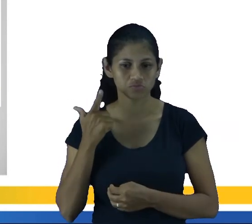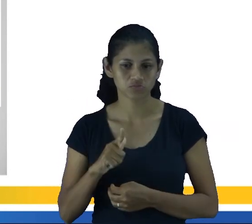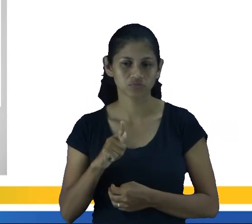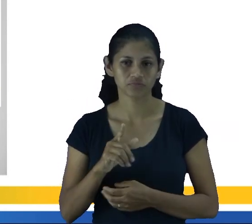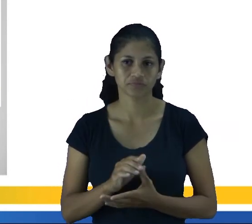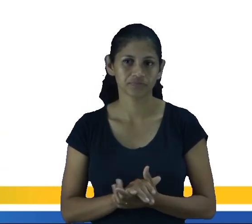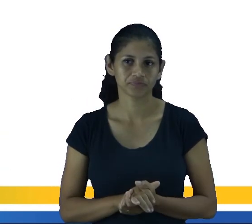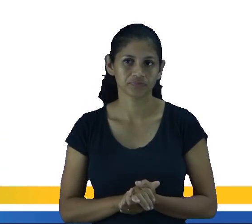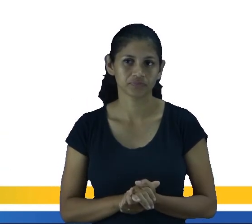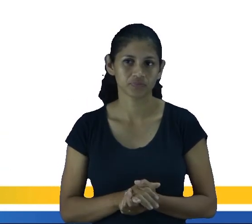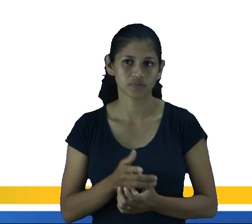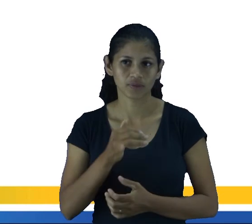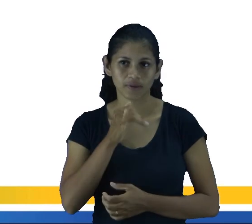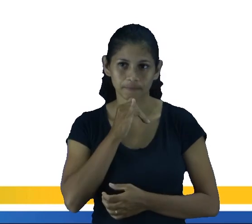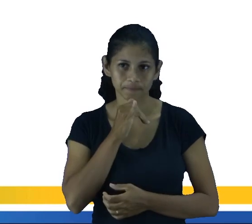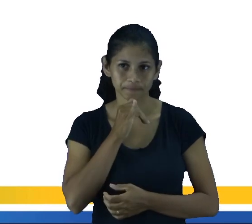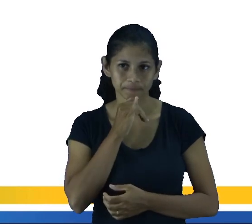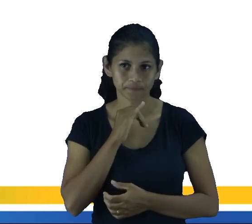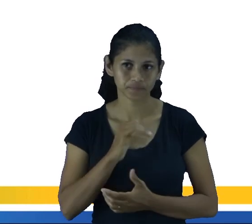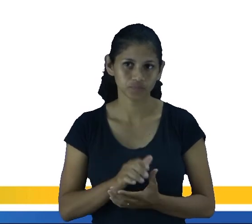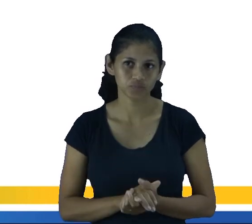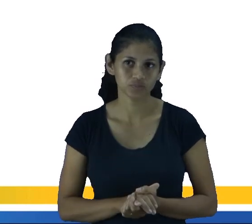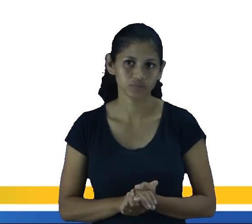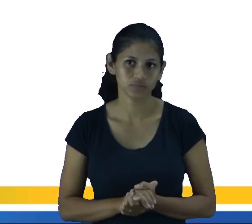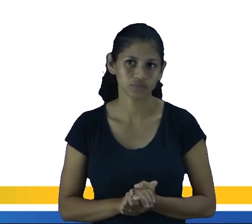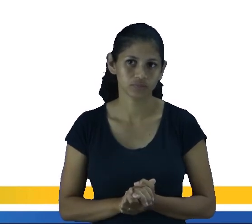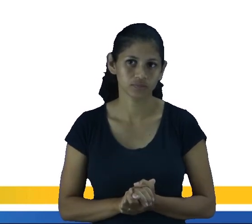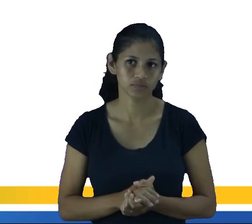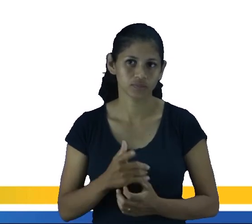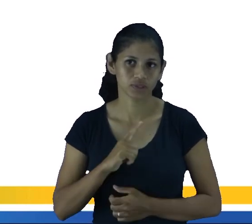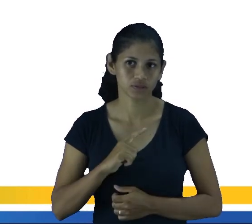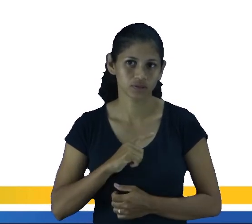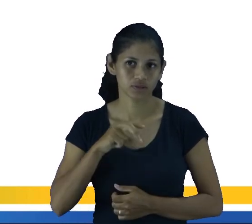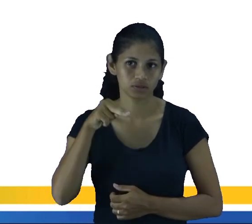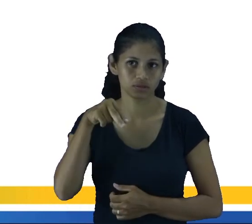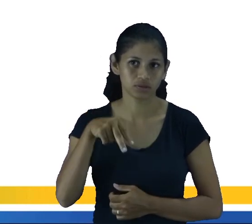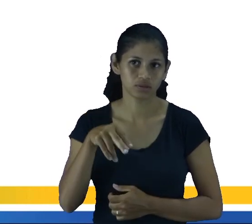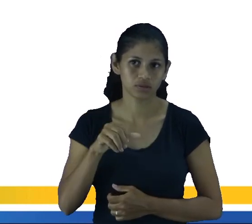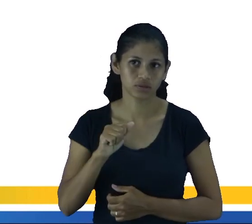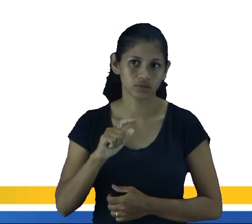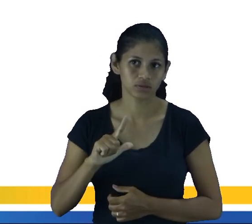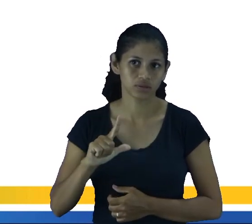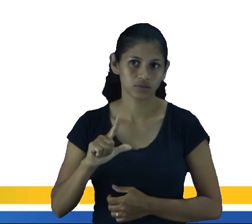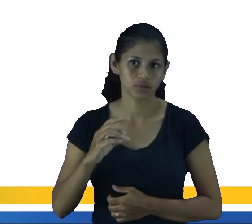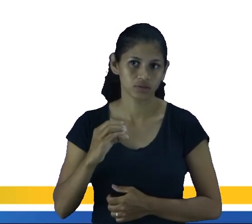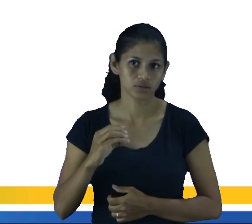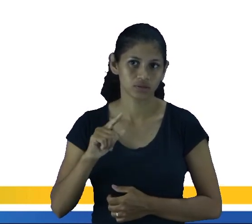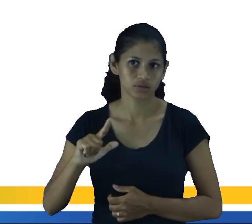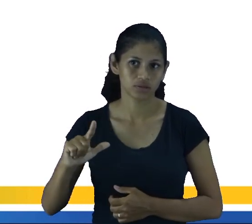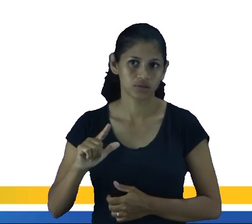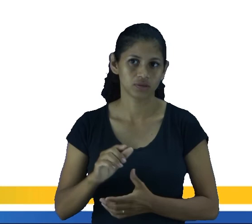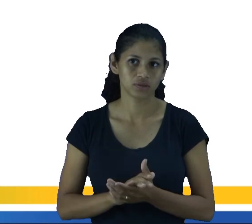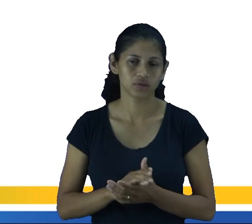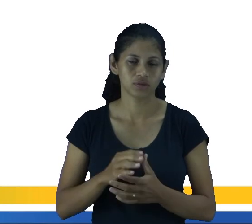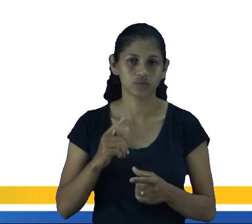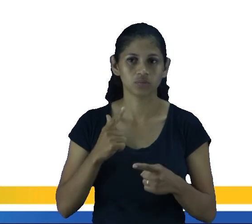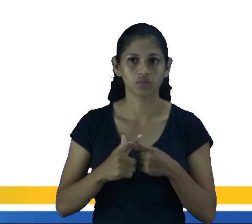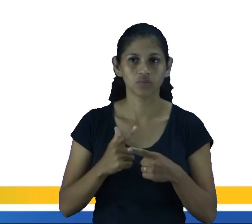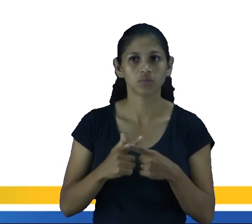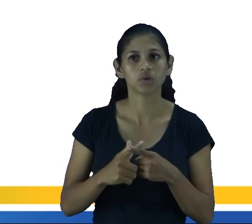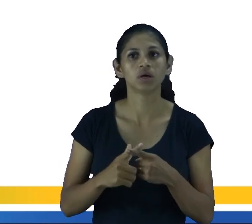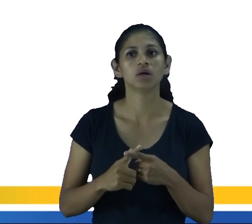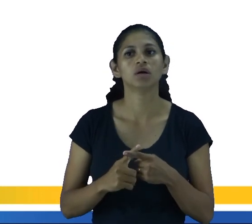ocorrer. Vamos ver aqui alguns exemplos. Então, aqui a gente tem o NaCl, né, que vai reagir ali com o